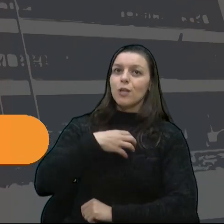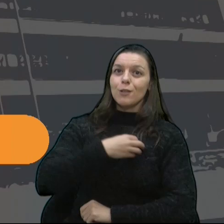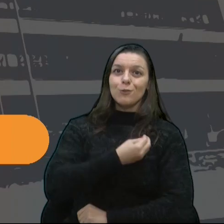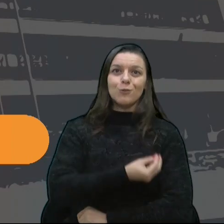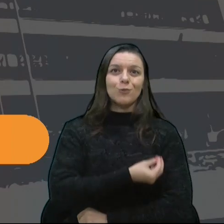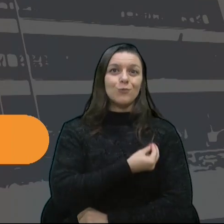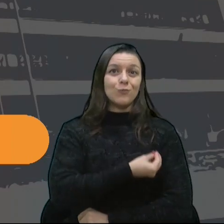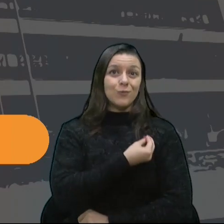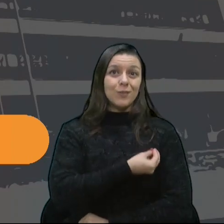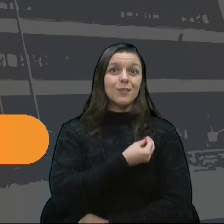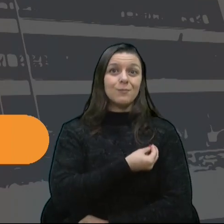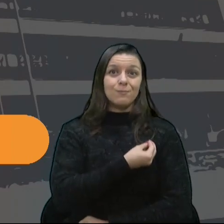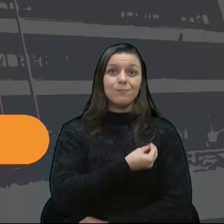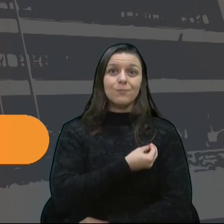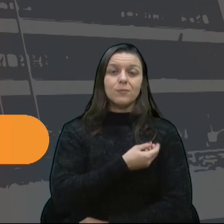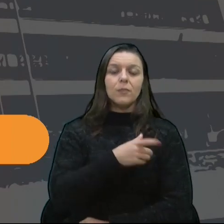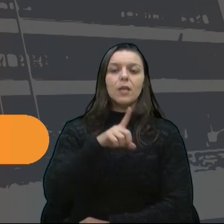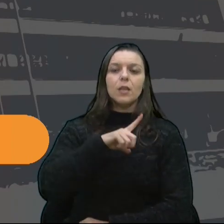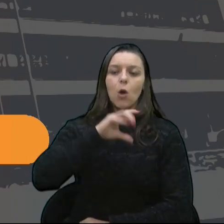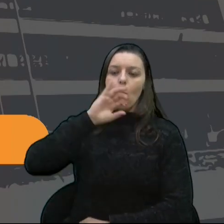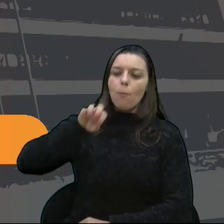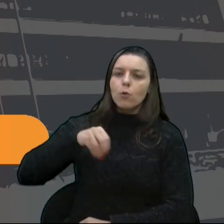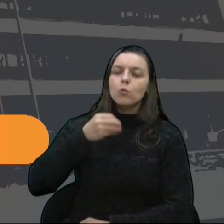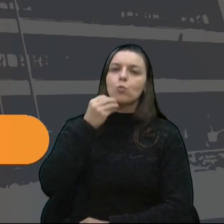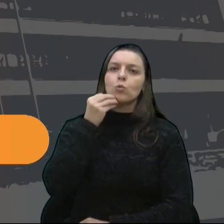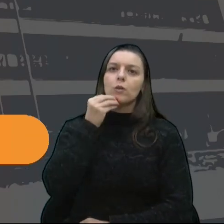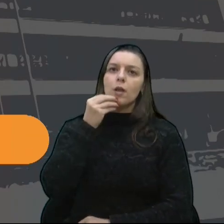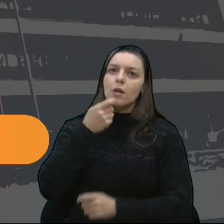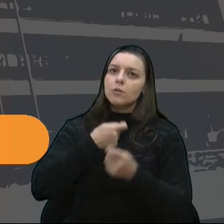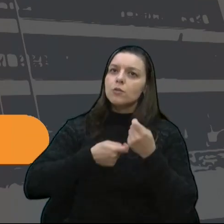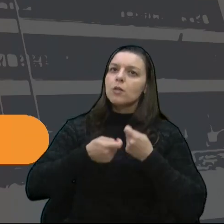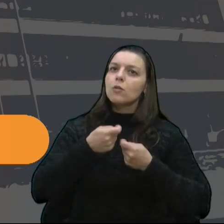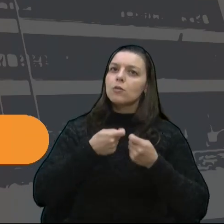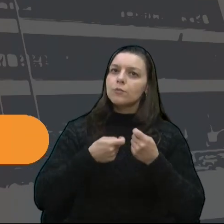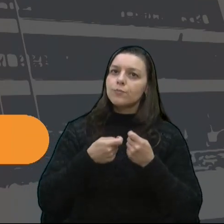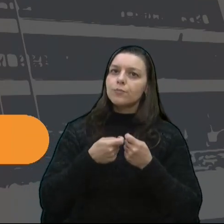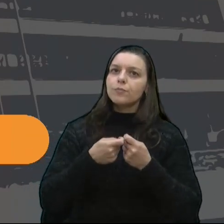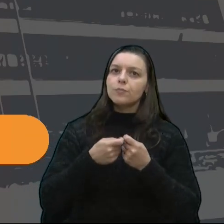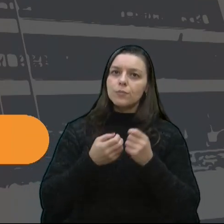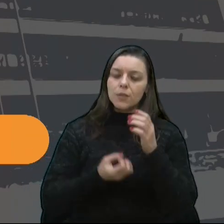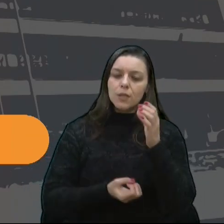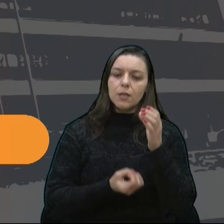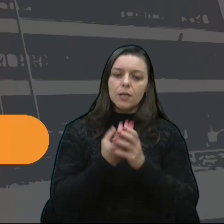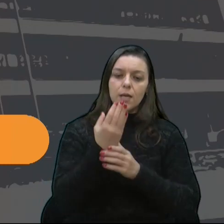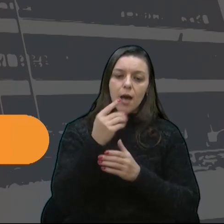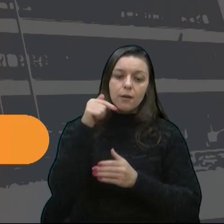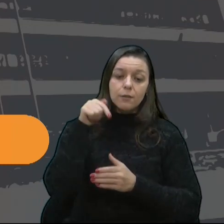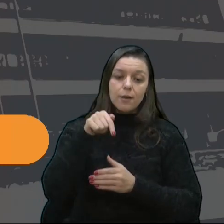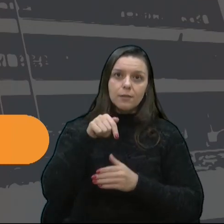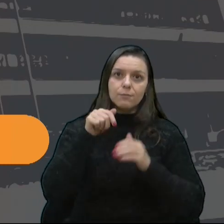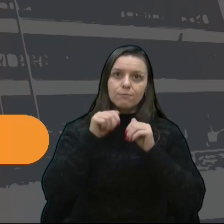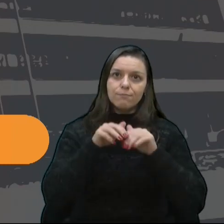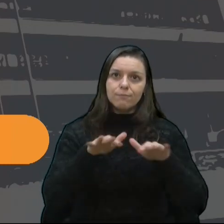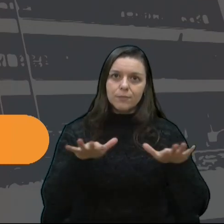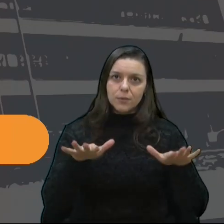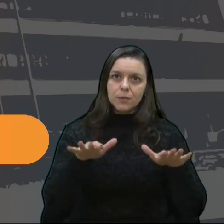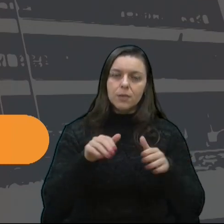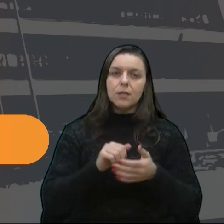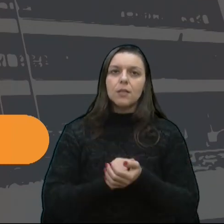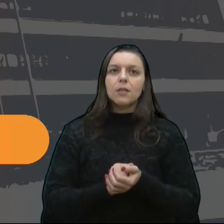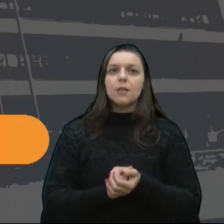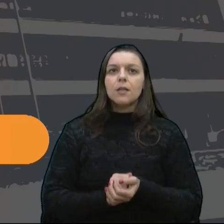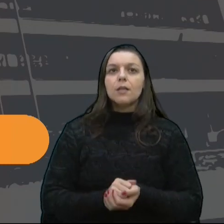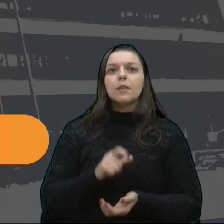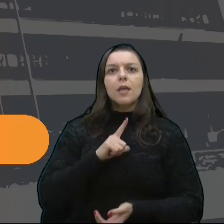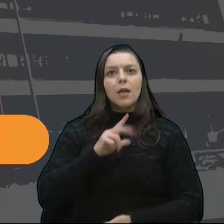isso traz muitas oportunidades de negócios que surgiram durante esse período. Eu acho que o caso dos restaurantes, que ela disse que teve